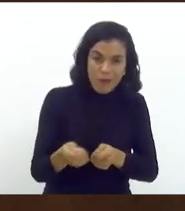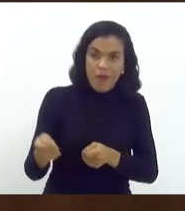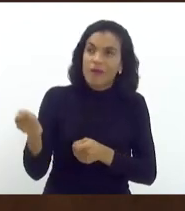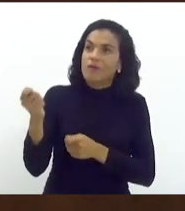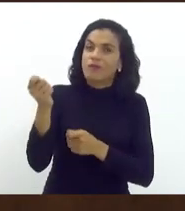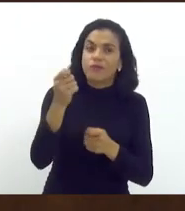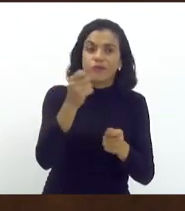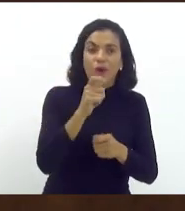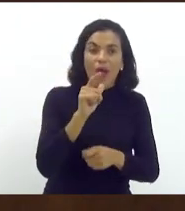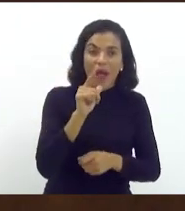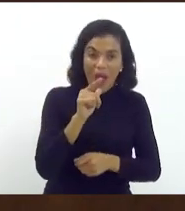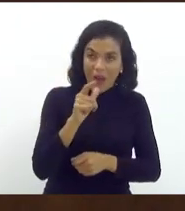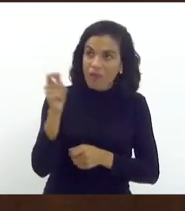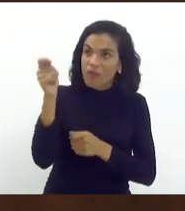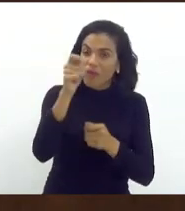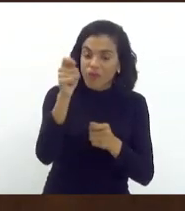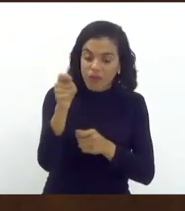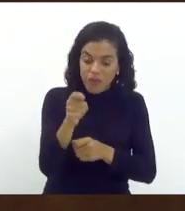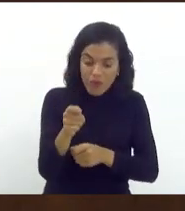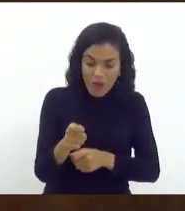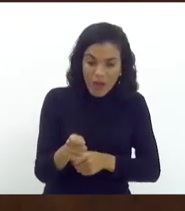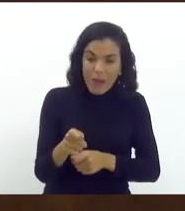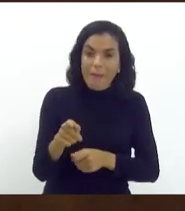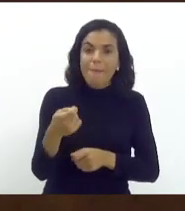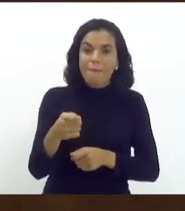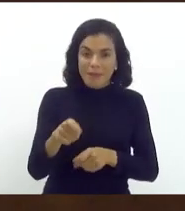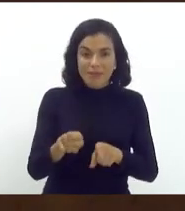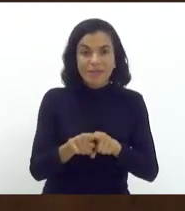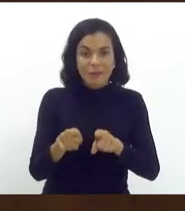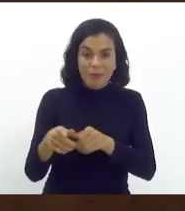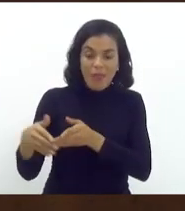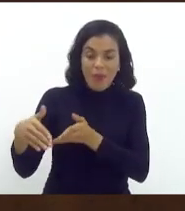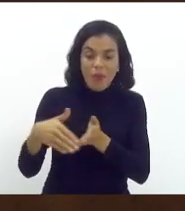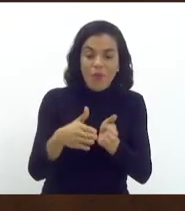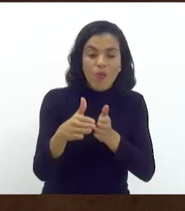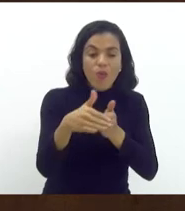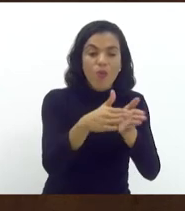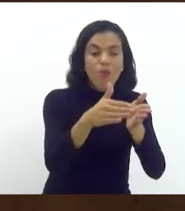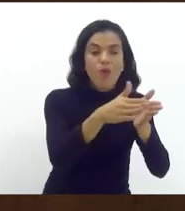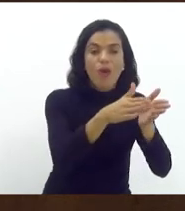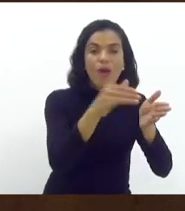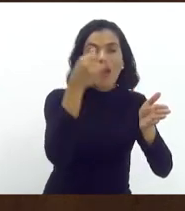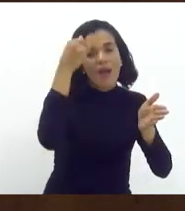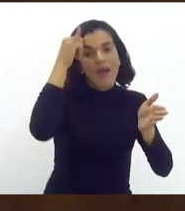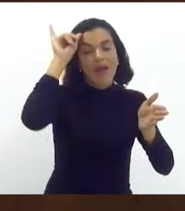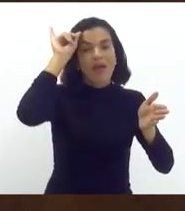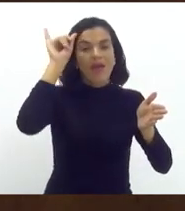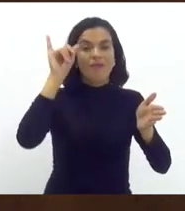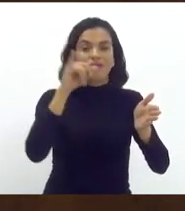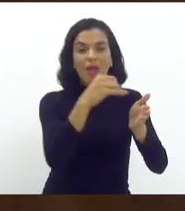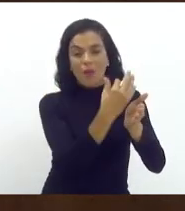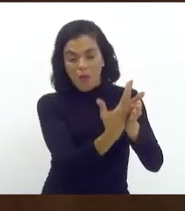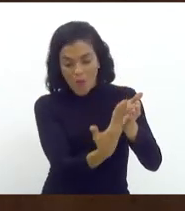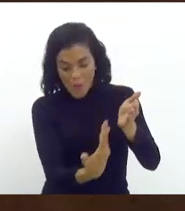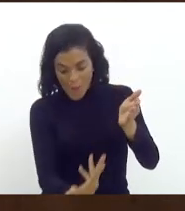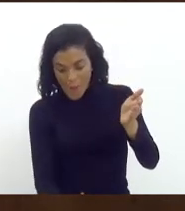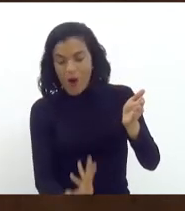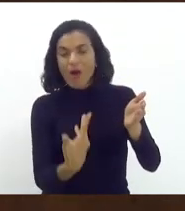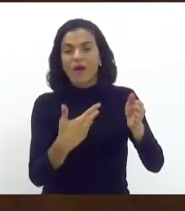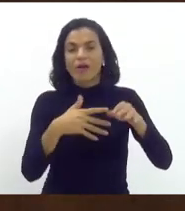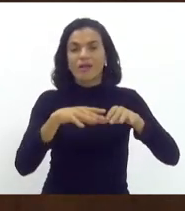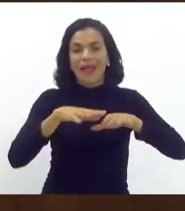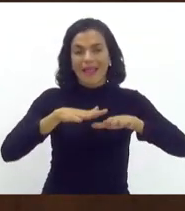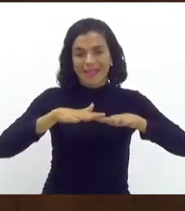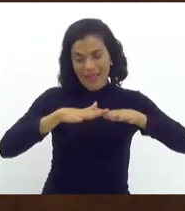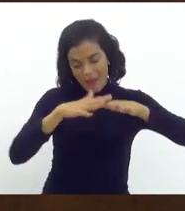a água que você retira ela tem que ser também neutralizada para não infiltrar-se no lençol